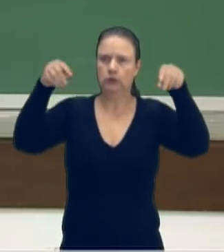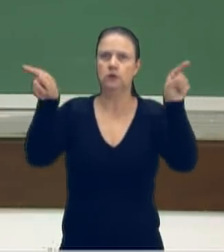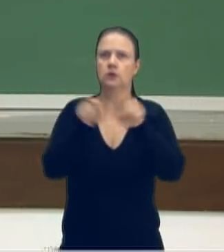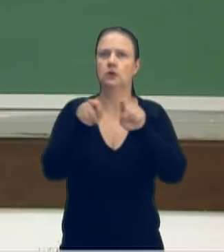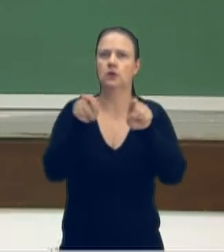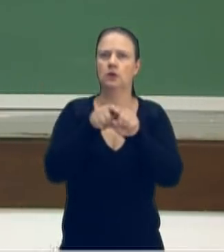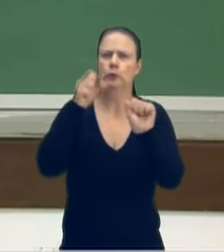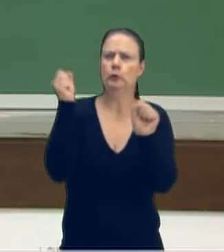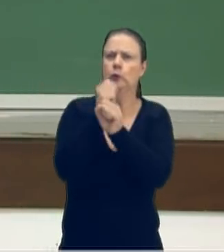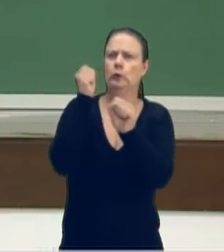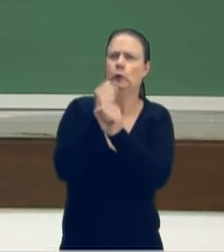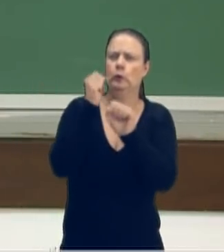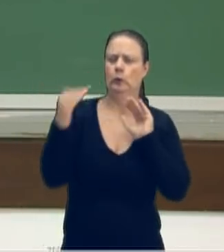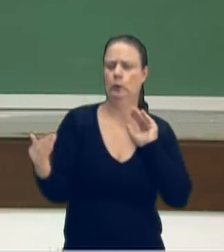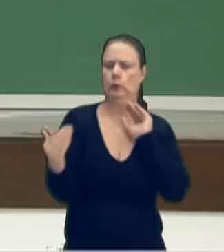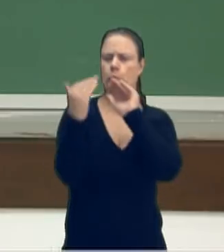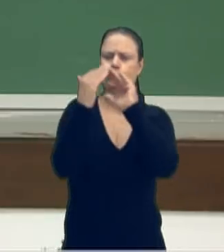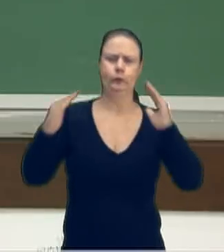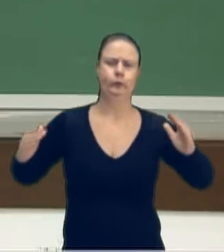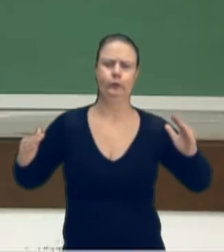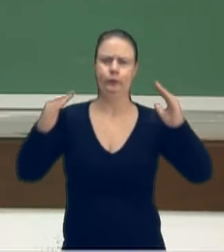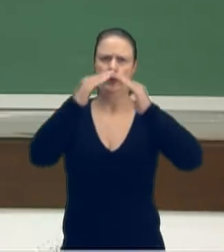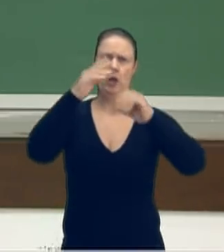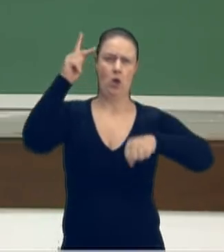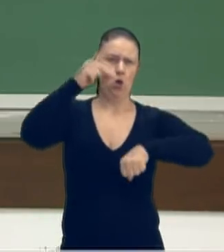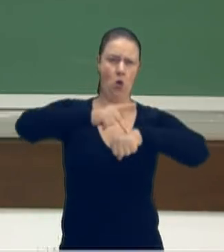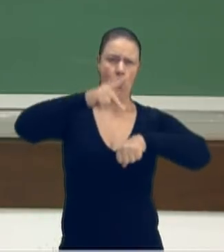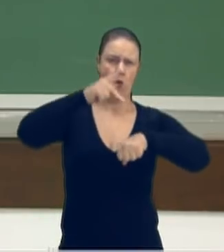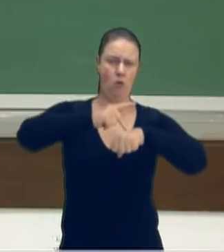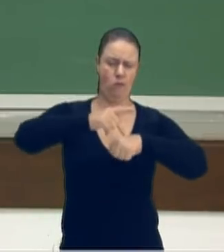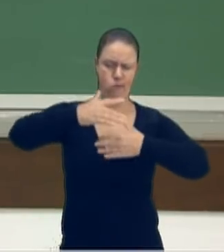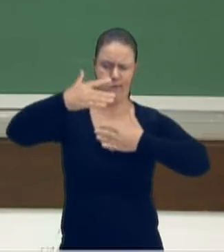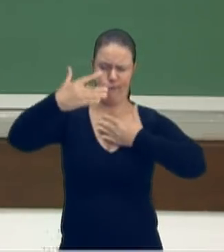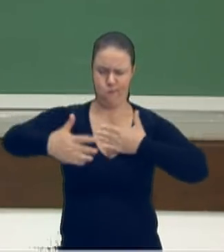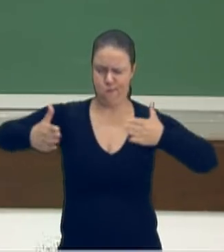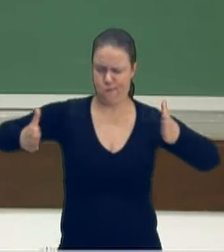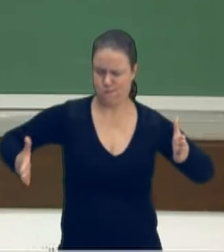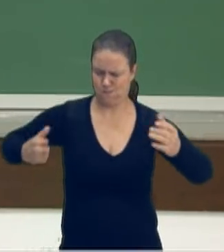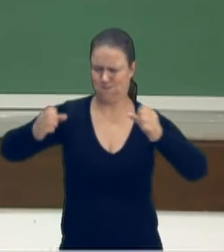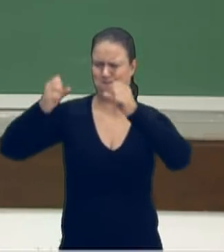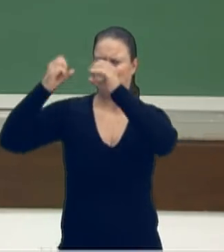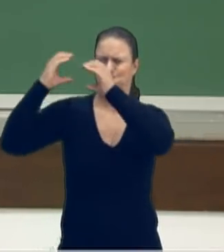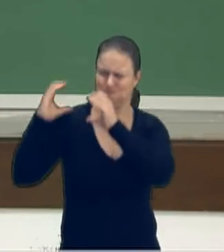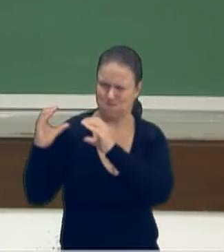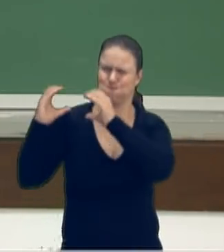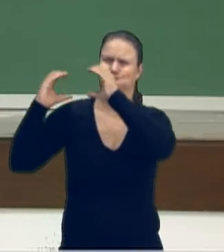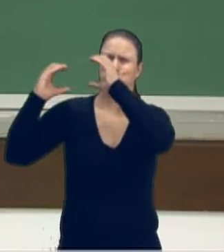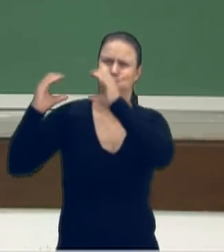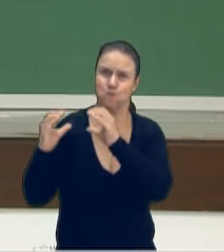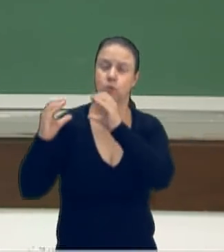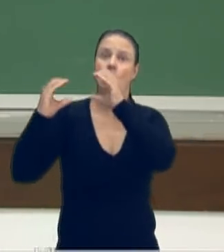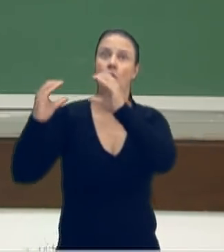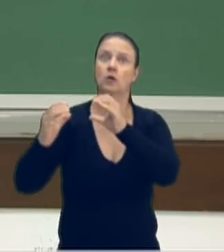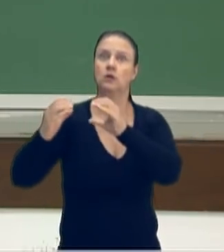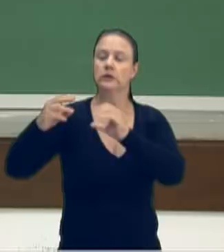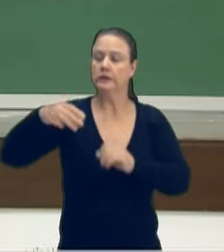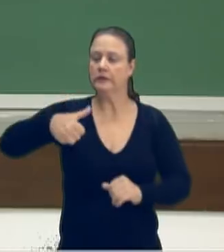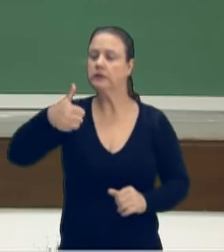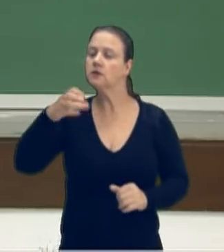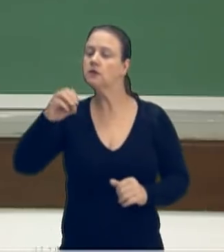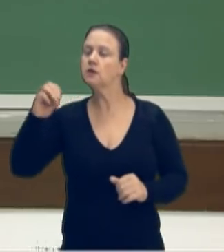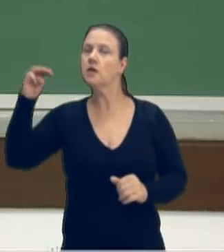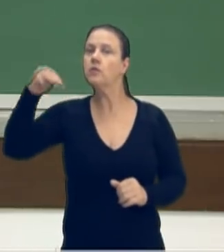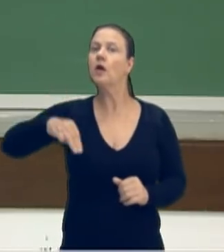ali de 2, 3 toneladas sendo levantadas a quase mais de 100 metros de altura. Que tipo de motivação? Ou eram